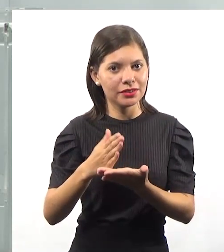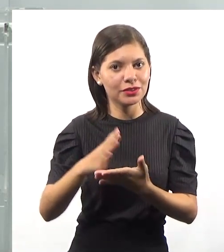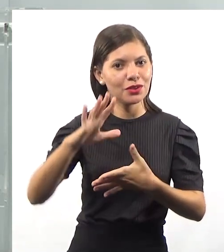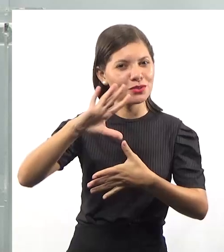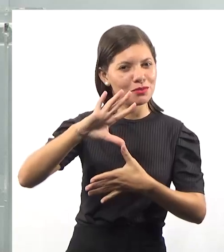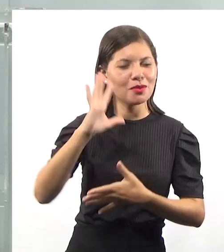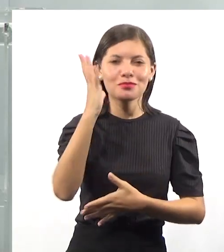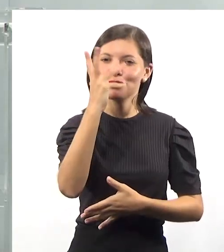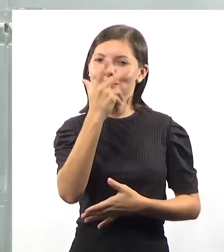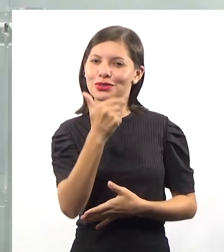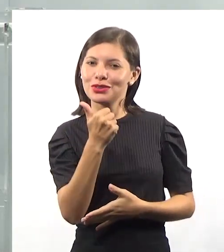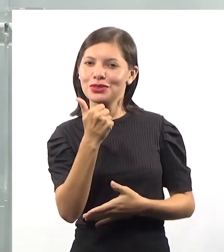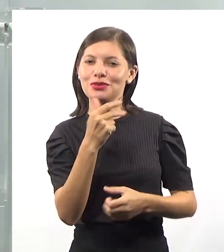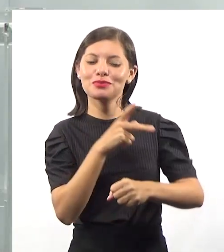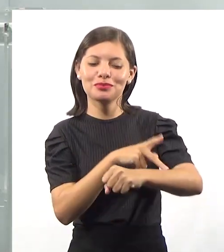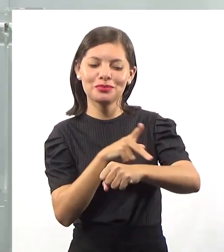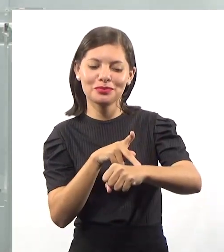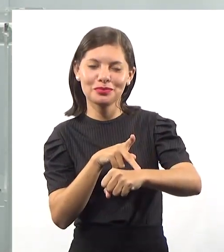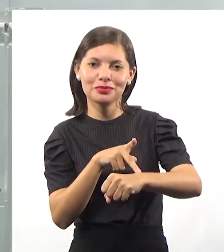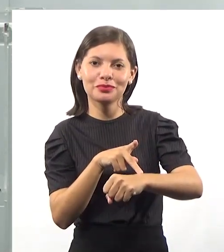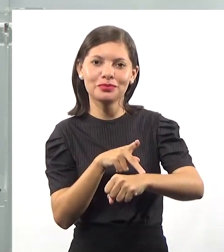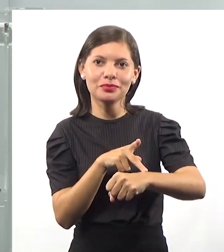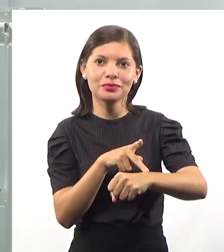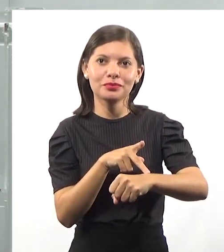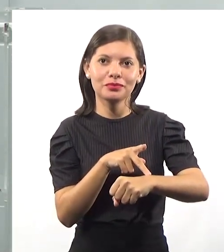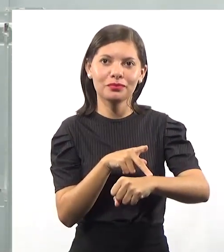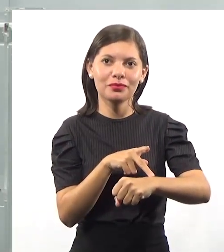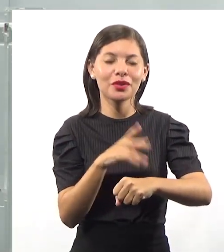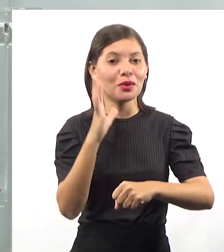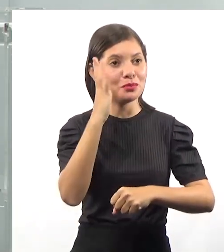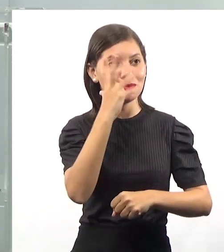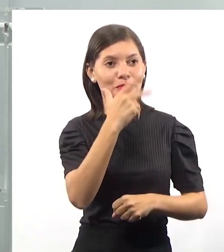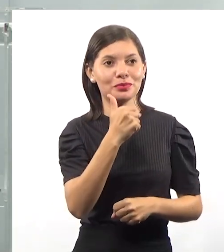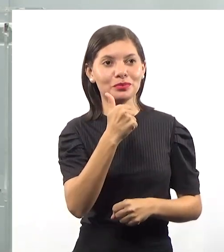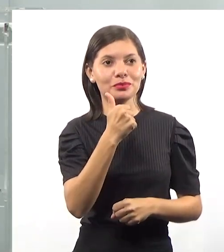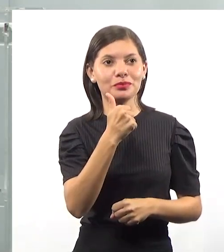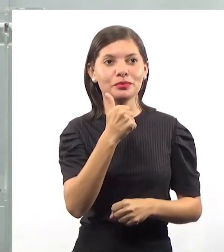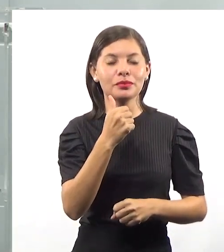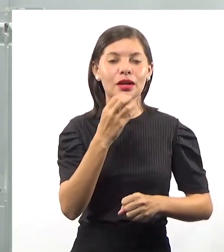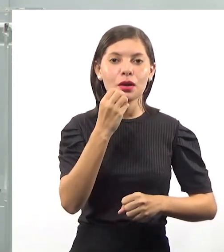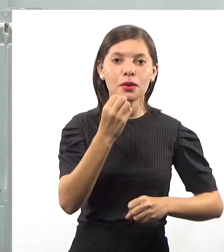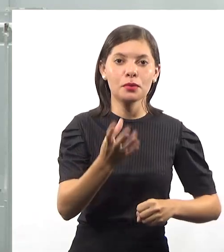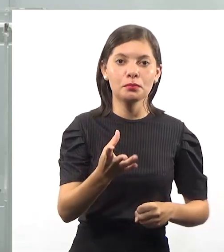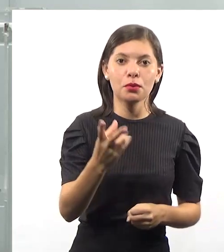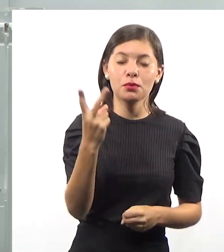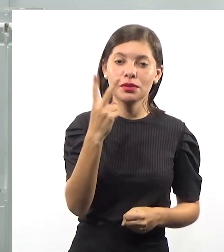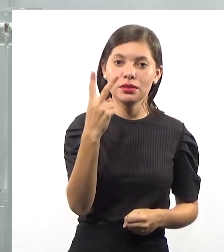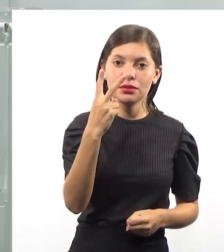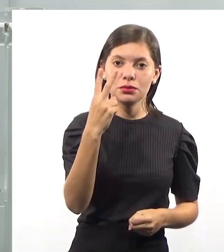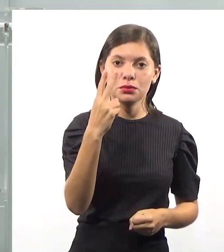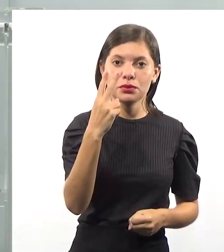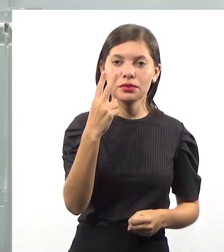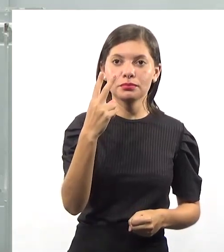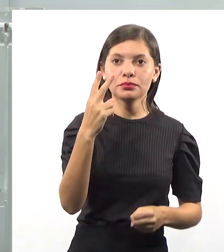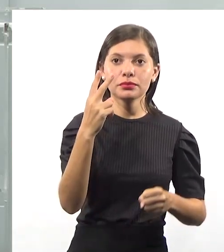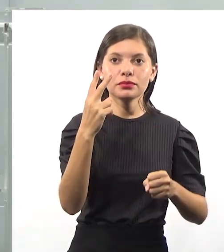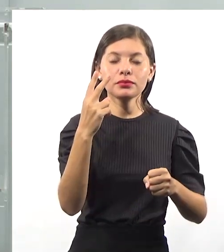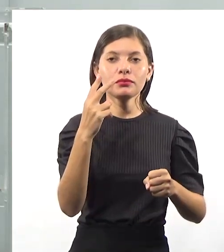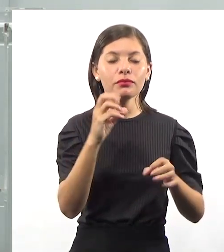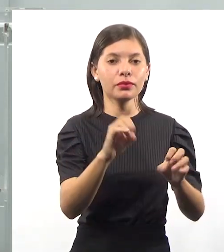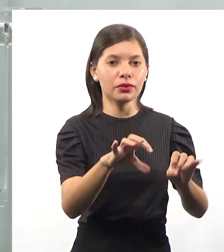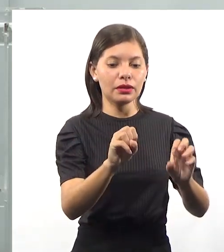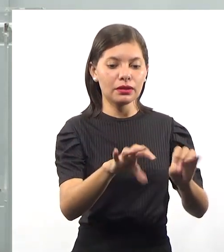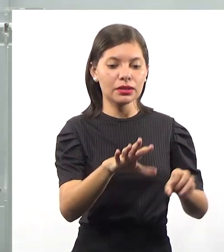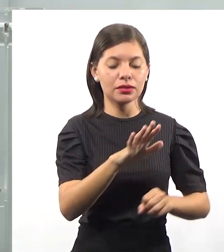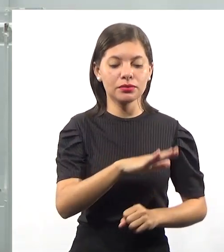bonitinho aqui, ó, nosso, né, não, pedagogia online, mas ficou bonitinho aqui. Bom, essas duas etapas, então, educação infantil 1 e